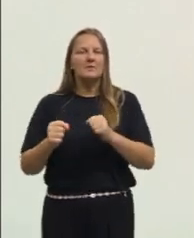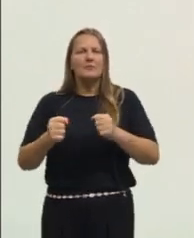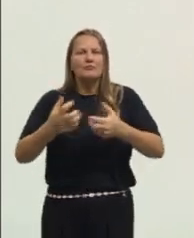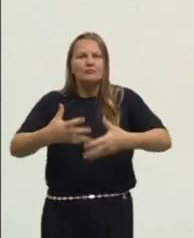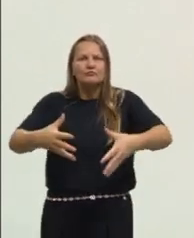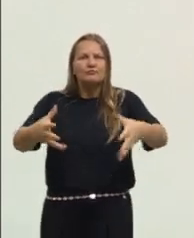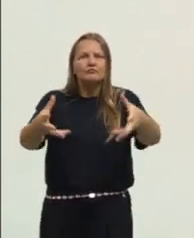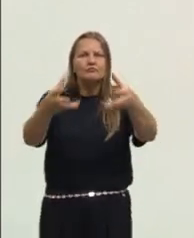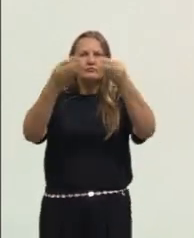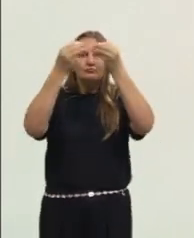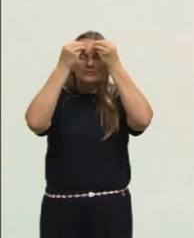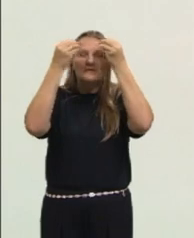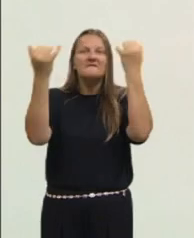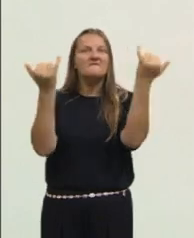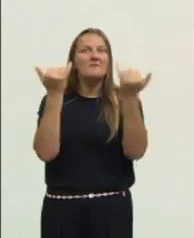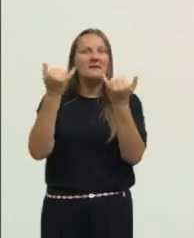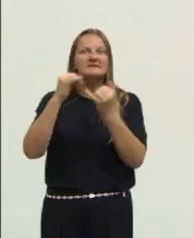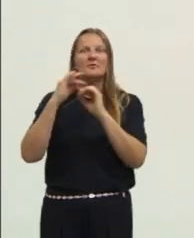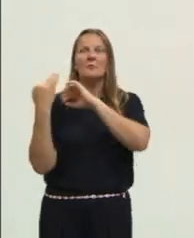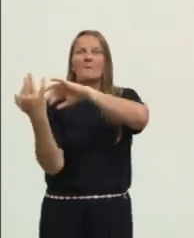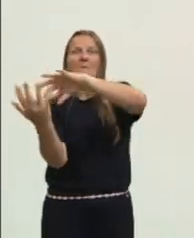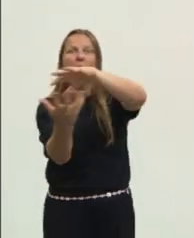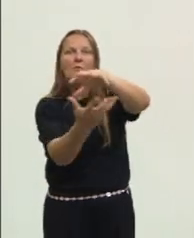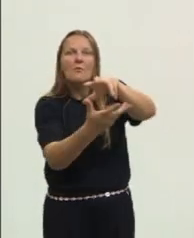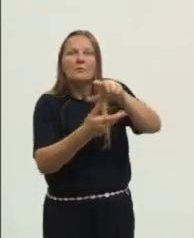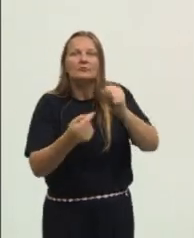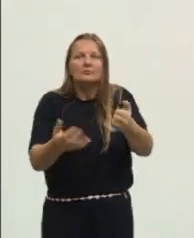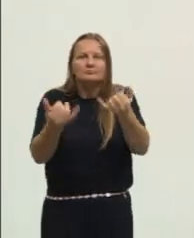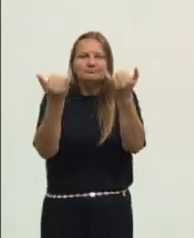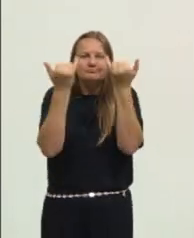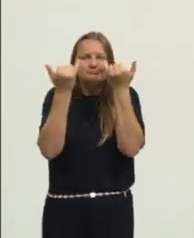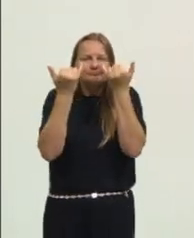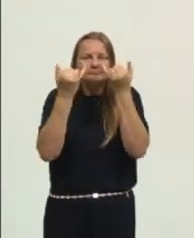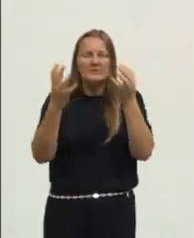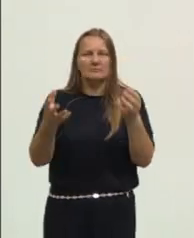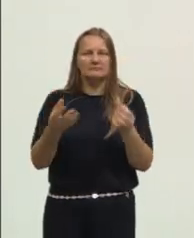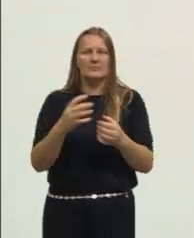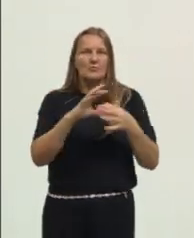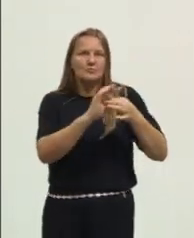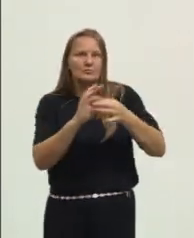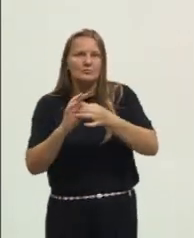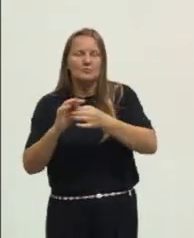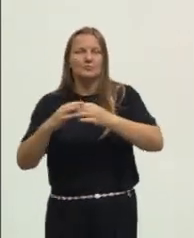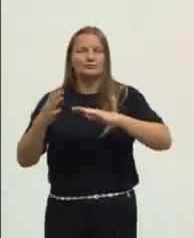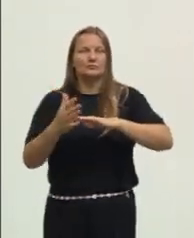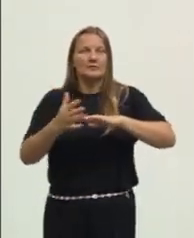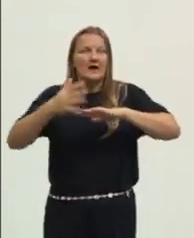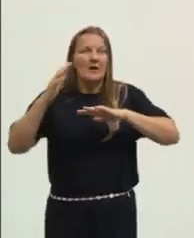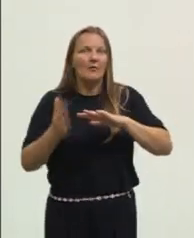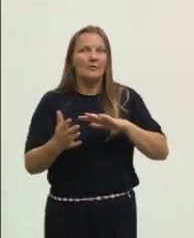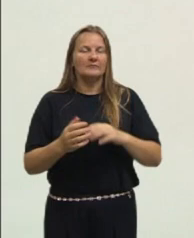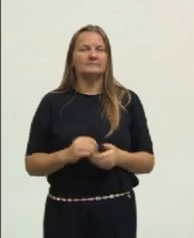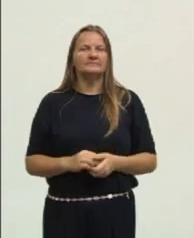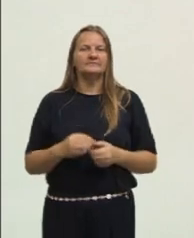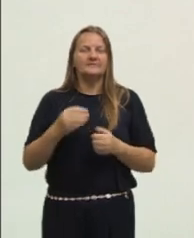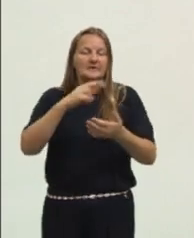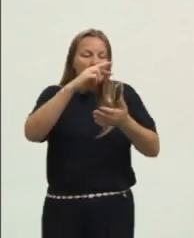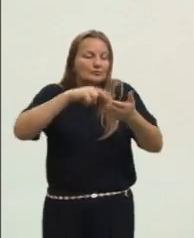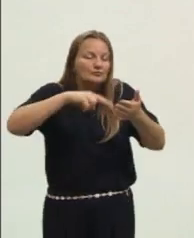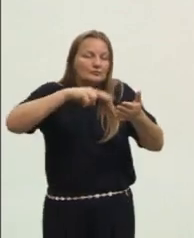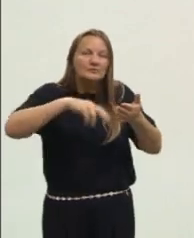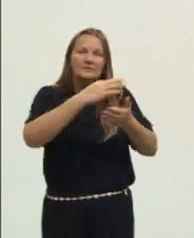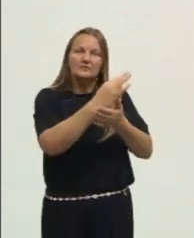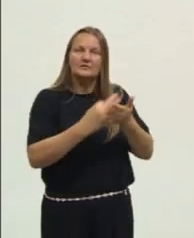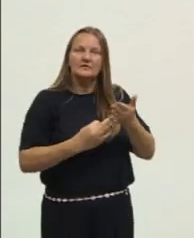dessa informação né e saber como vai utilizar como é que tá sendo feito né entender muitas vezes o texto que tá